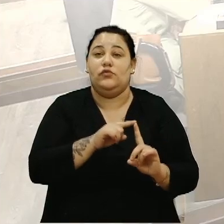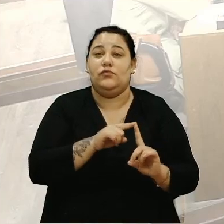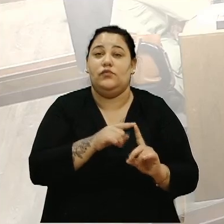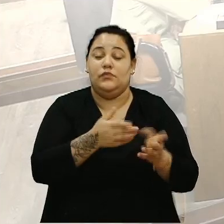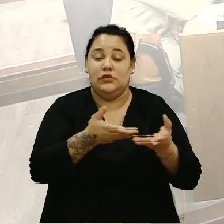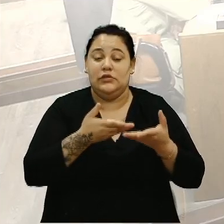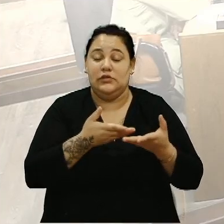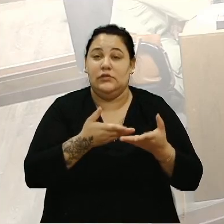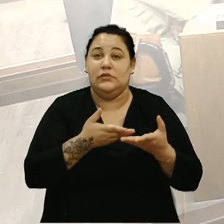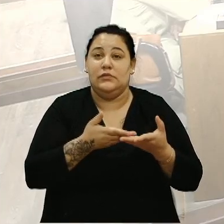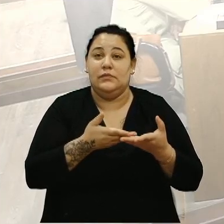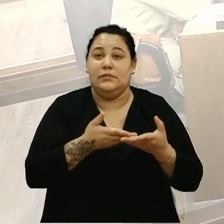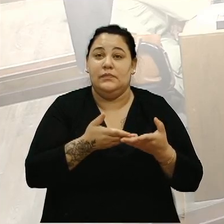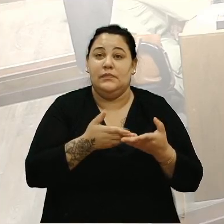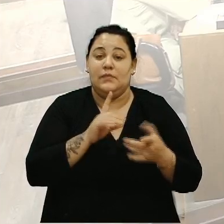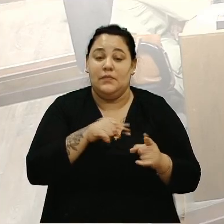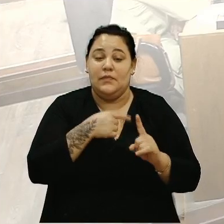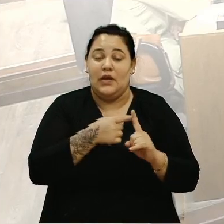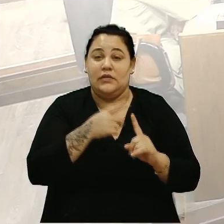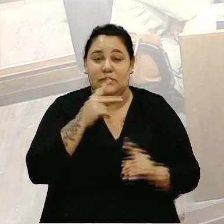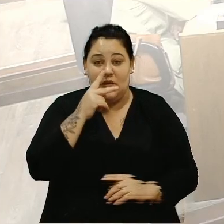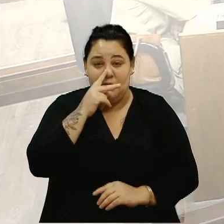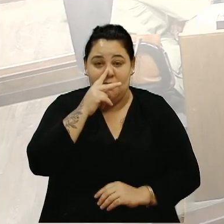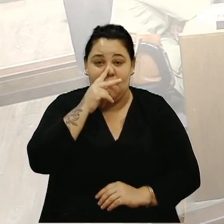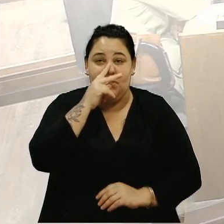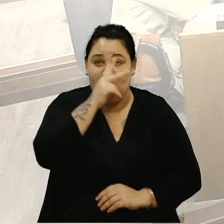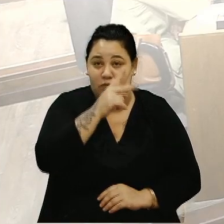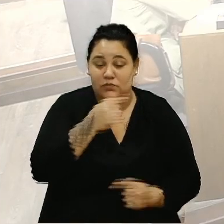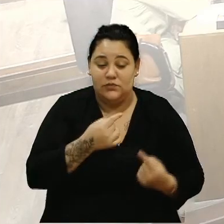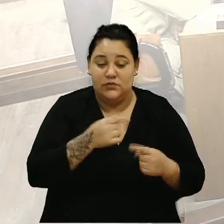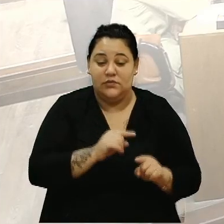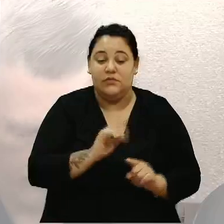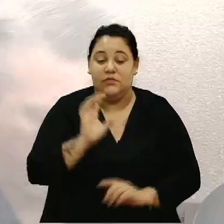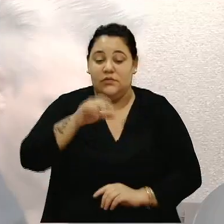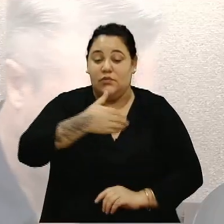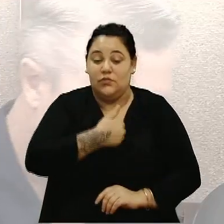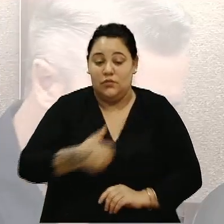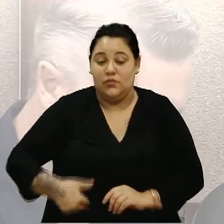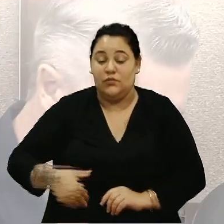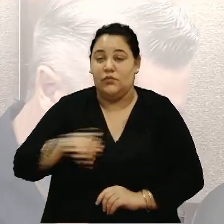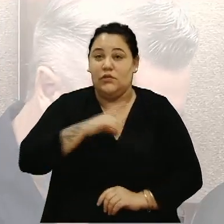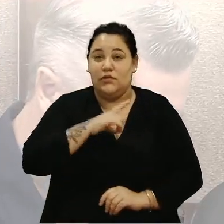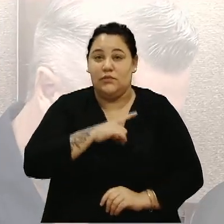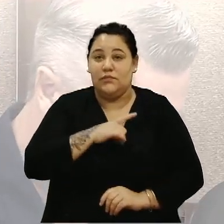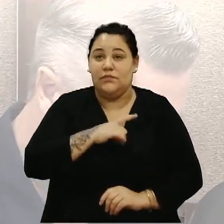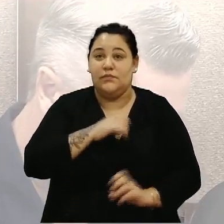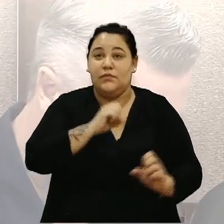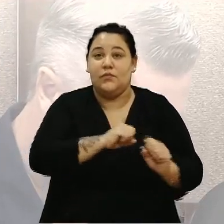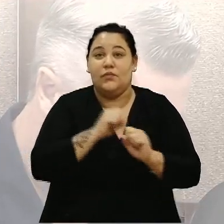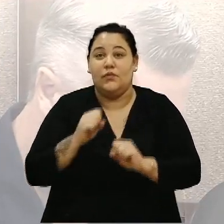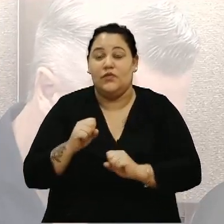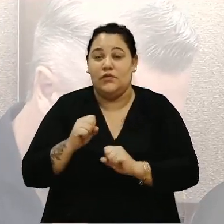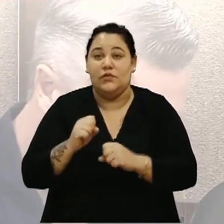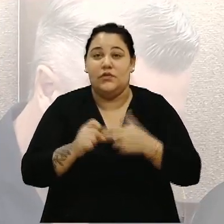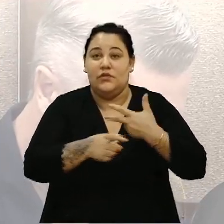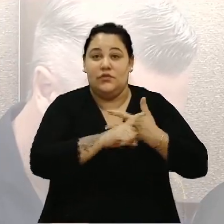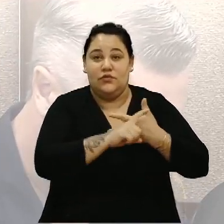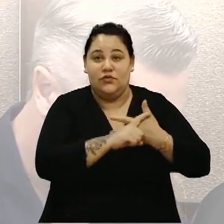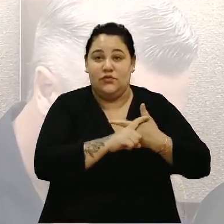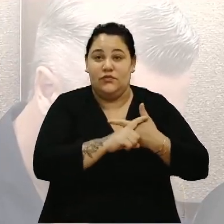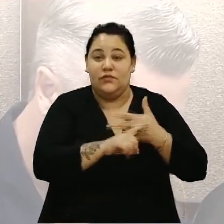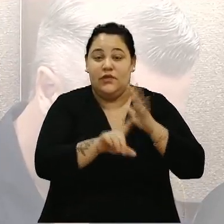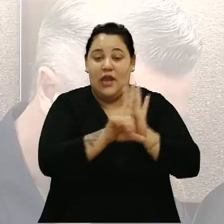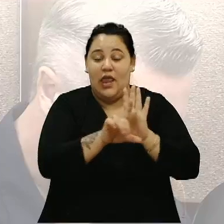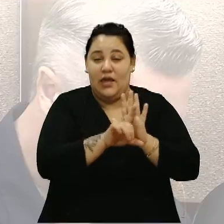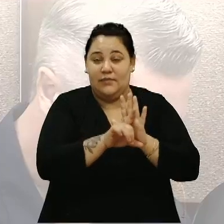trazer mais uma força aos desafios que o setor público tem. Os poderes executivo, legislativo,